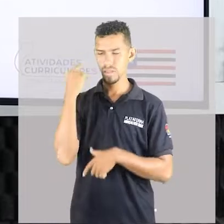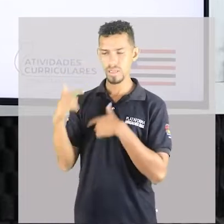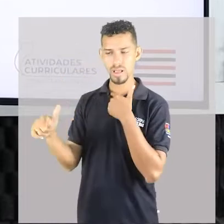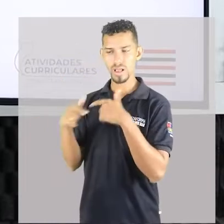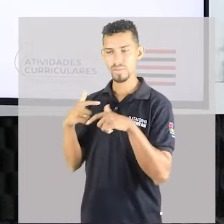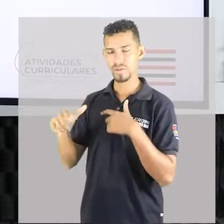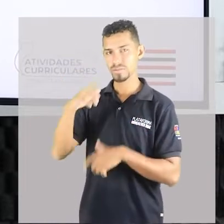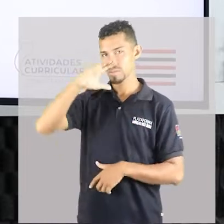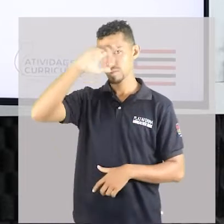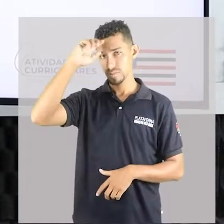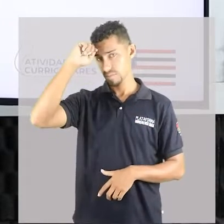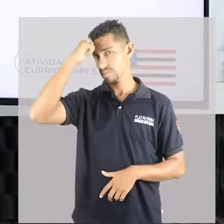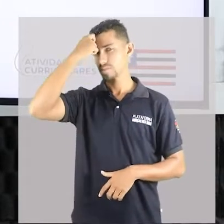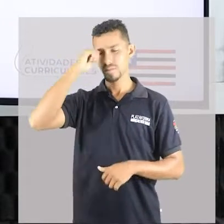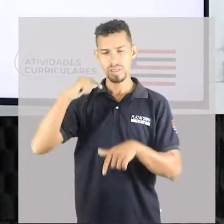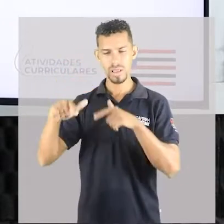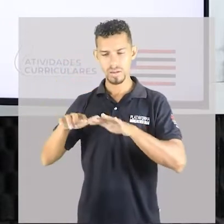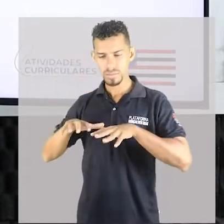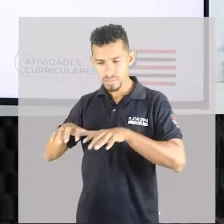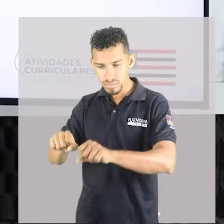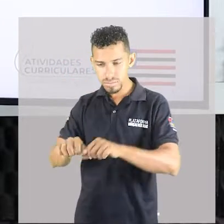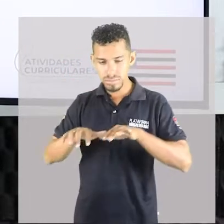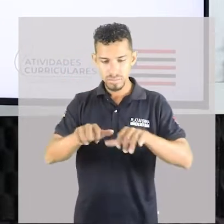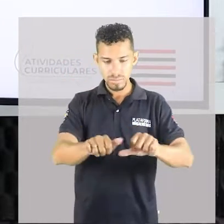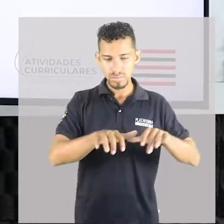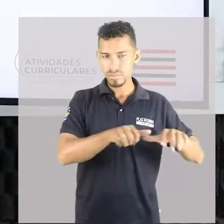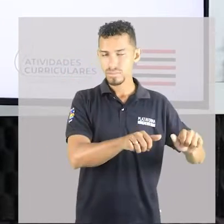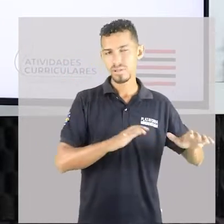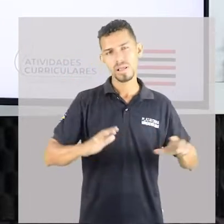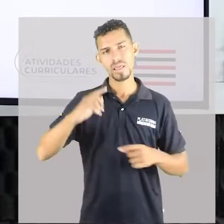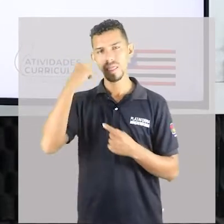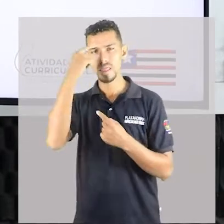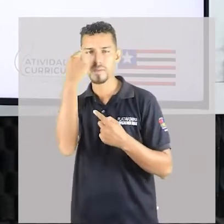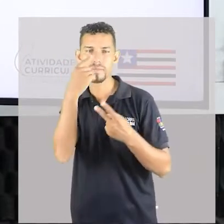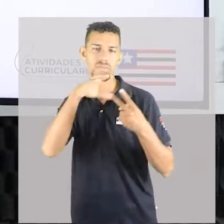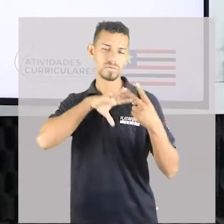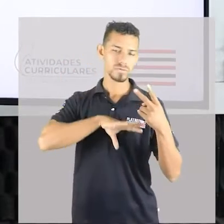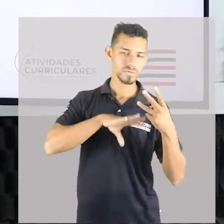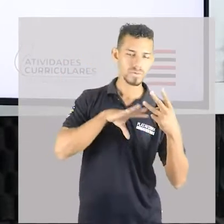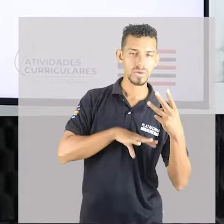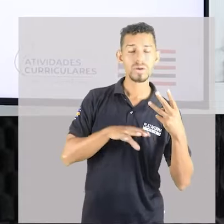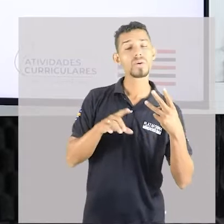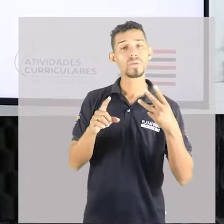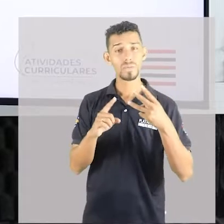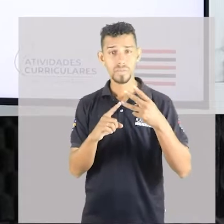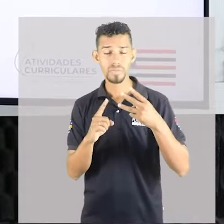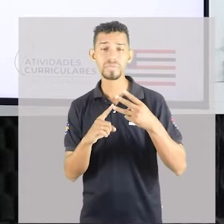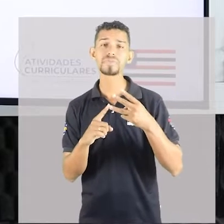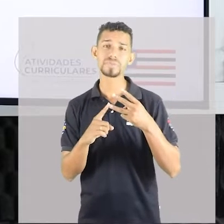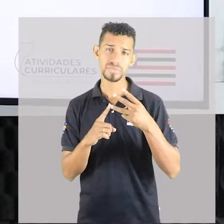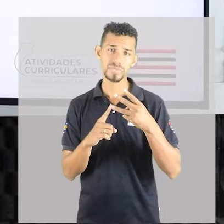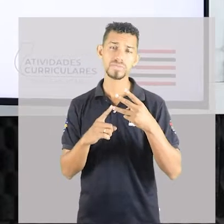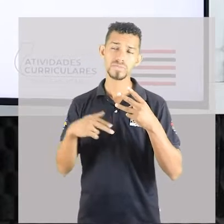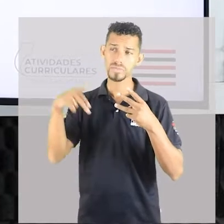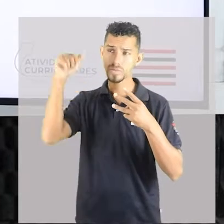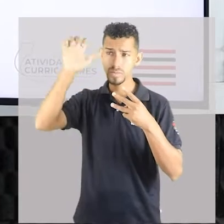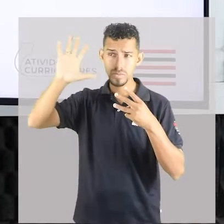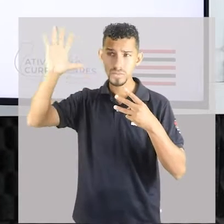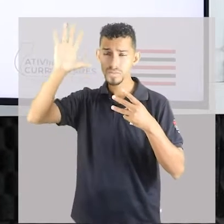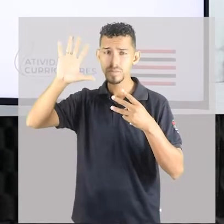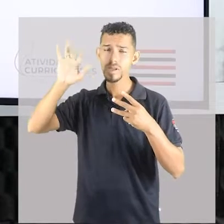africano trabalhando nas lavouras diversas aqui, seja ela espanhola, portuguesa ou até mesmo no